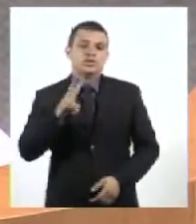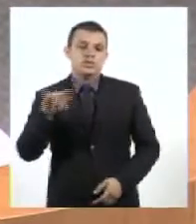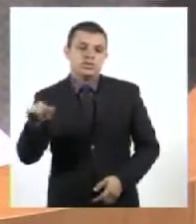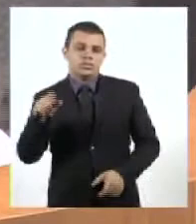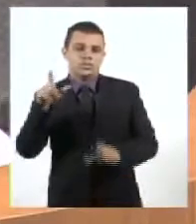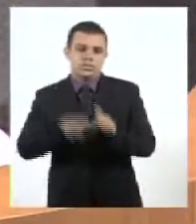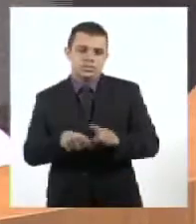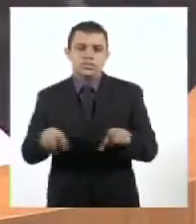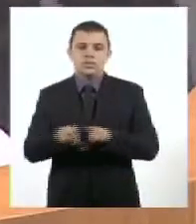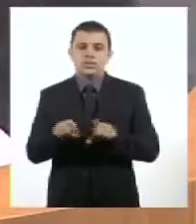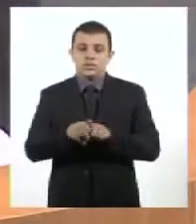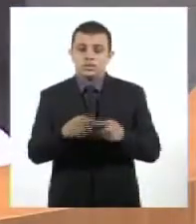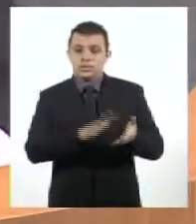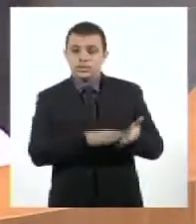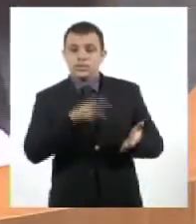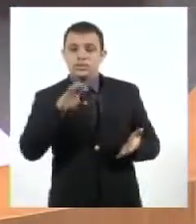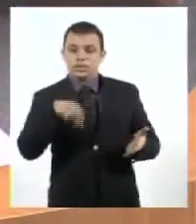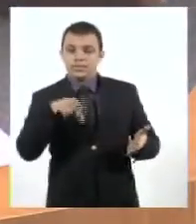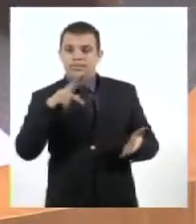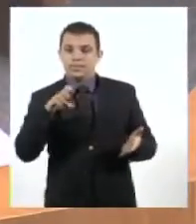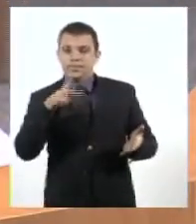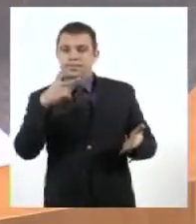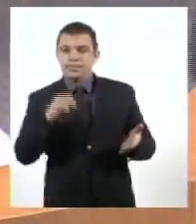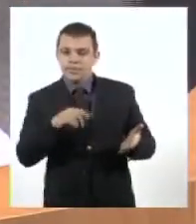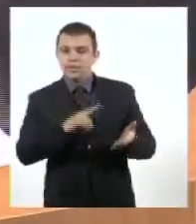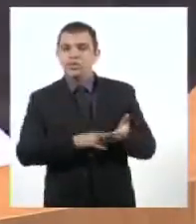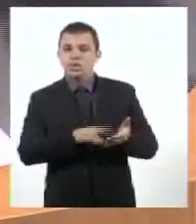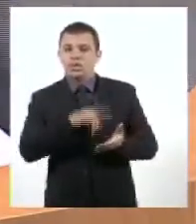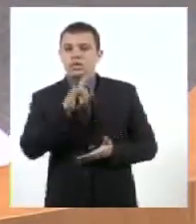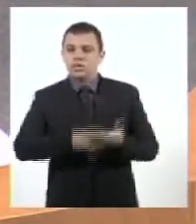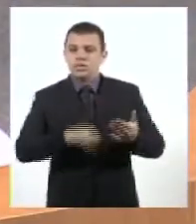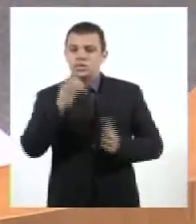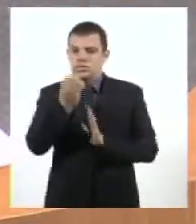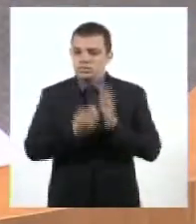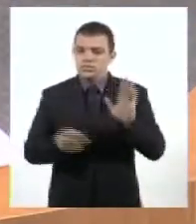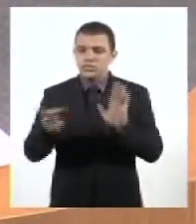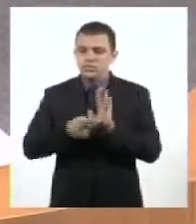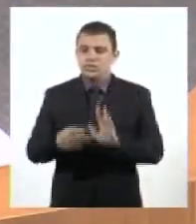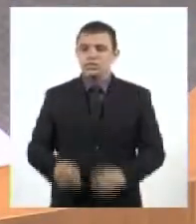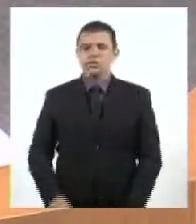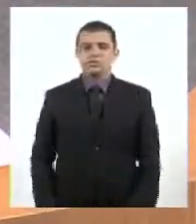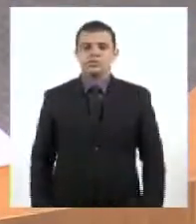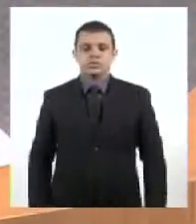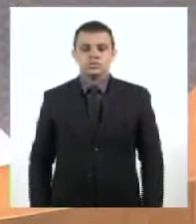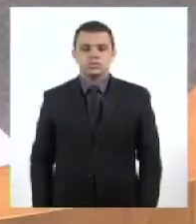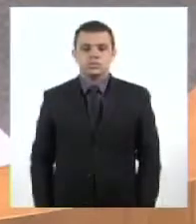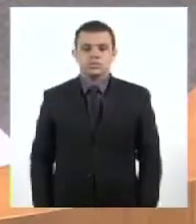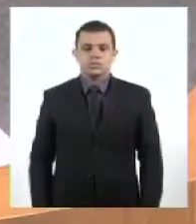execução orçamentária. Não existe 33 milhões de empenho. Existem